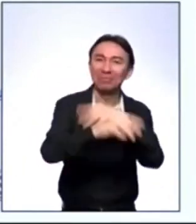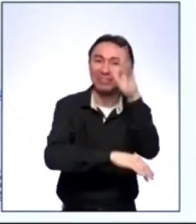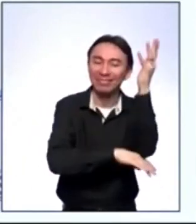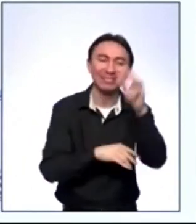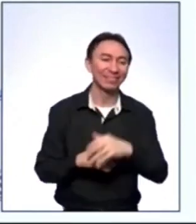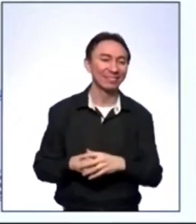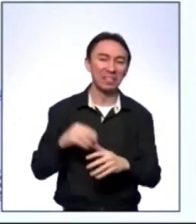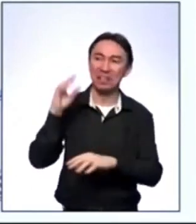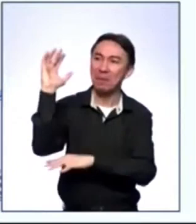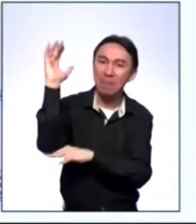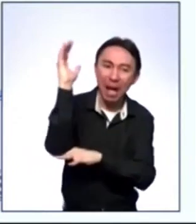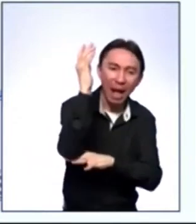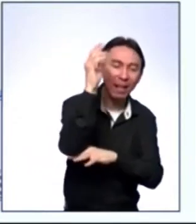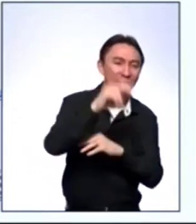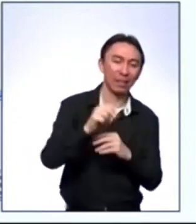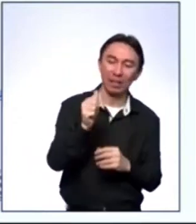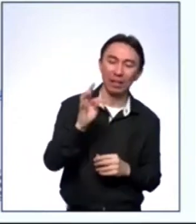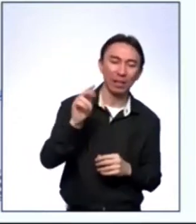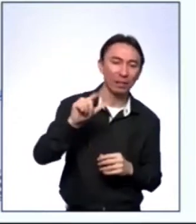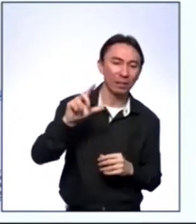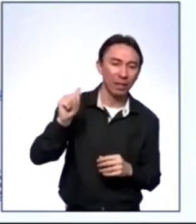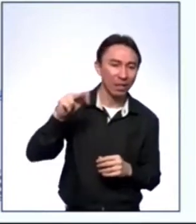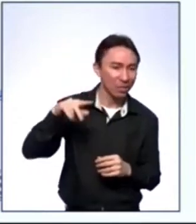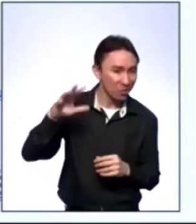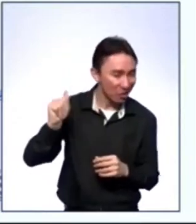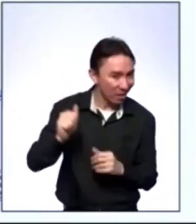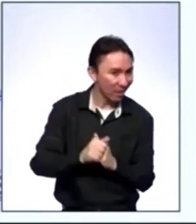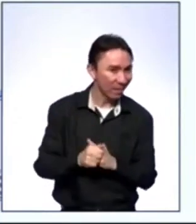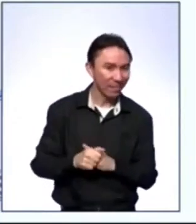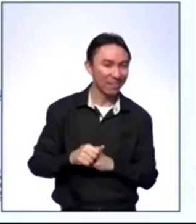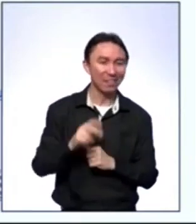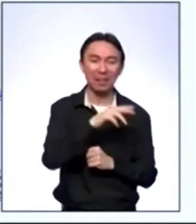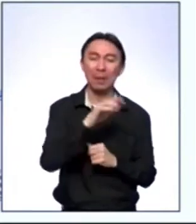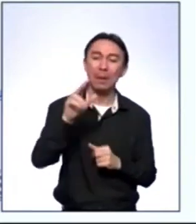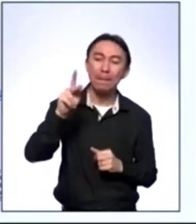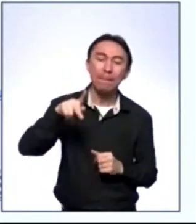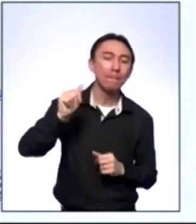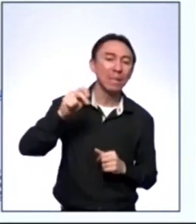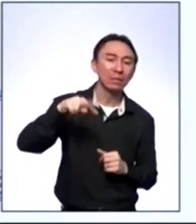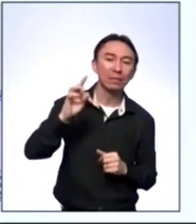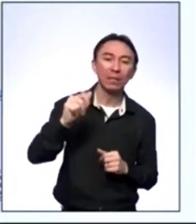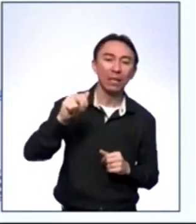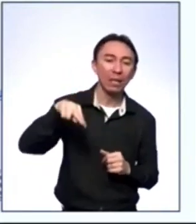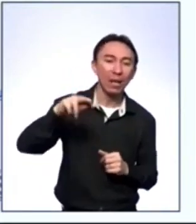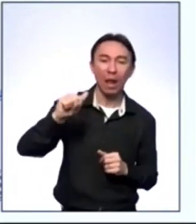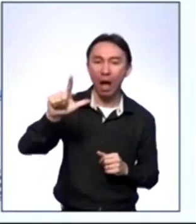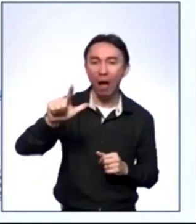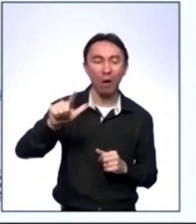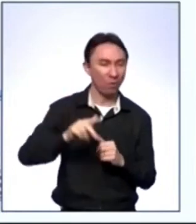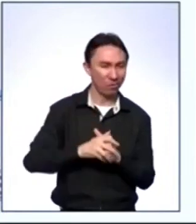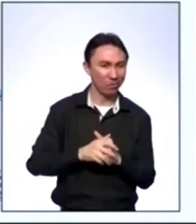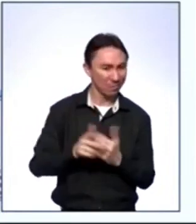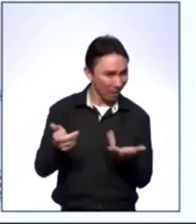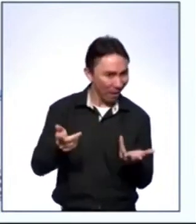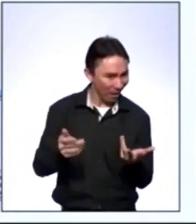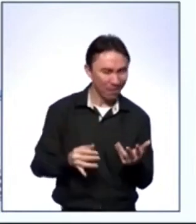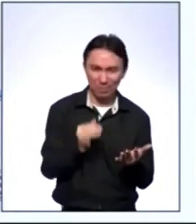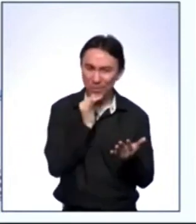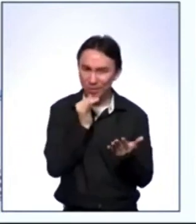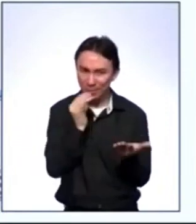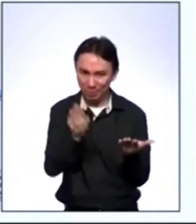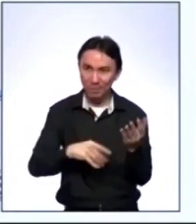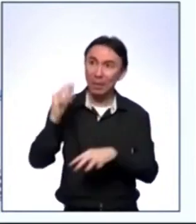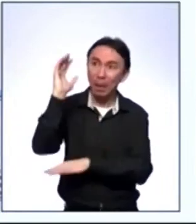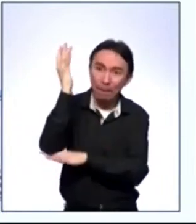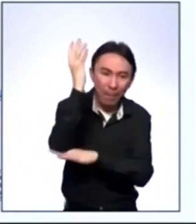Atlântica, por exemplo. Reservas do Pantanal são áreas de conservação de parques nacionais. Tá? Aliás, eu quero